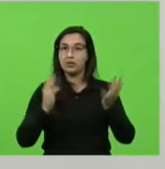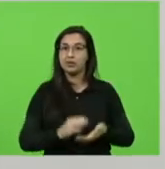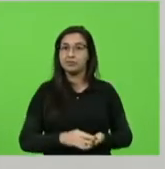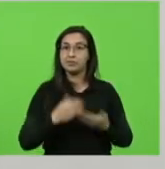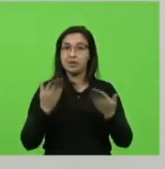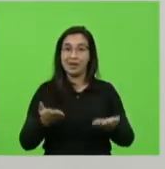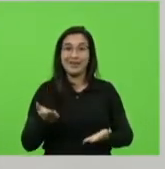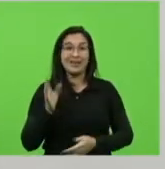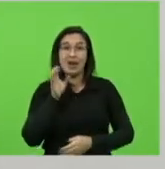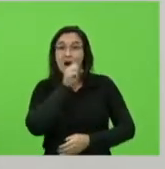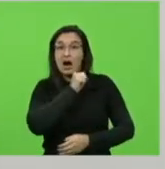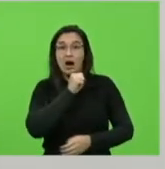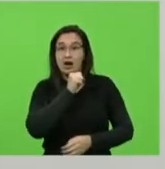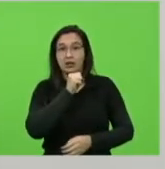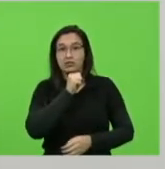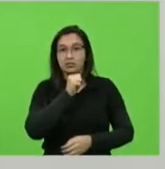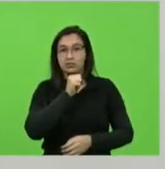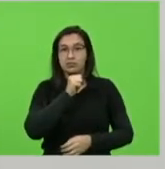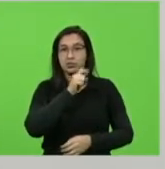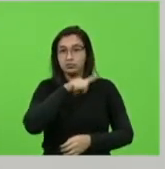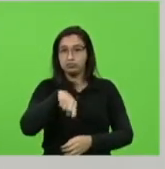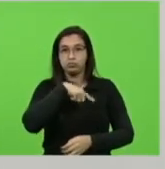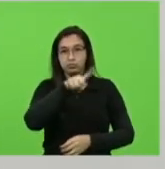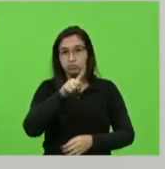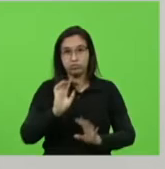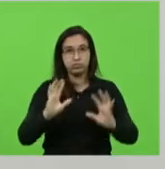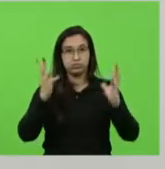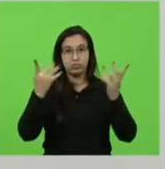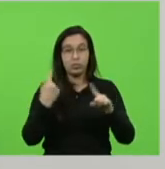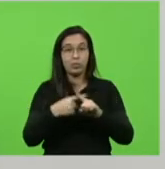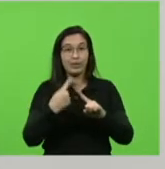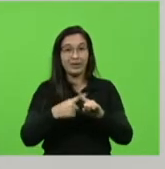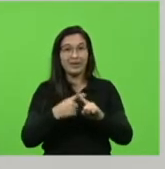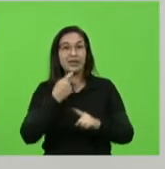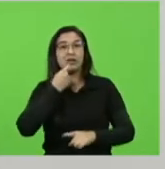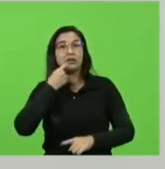rapidamente, de modo que a denúncia feita na sexta já impediu que o evento